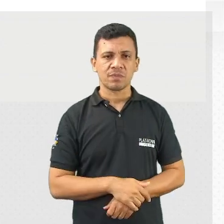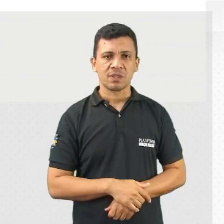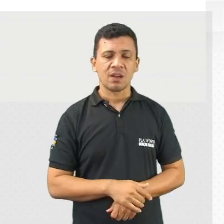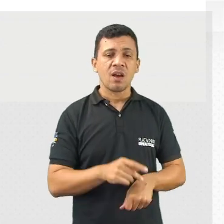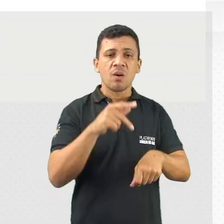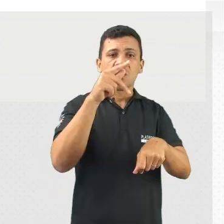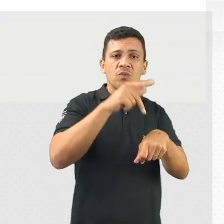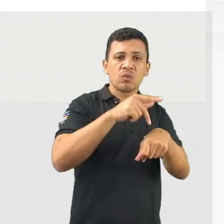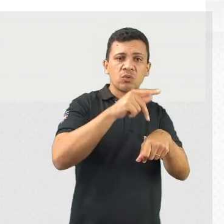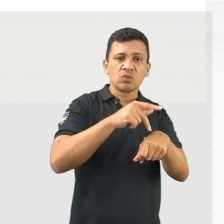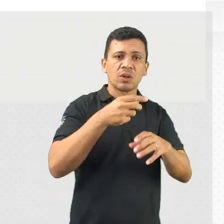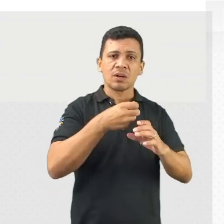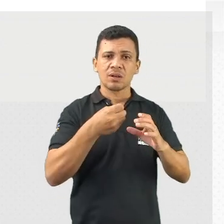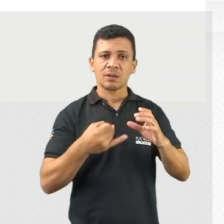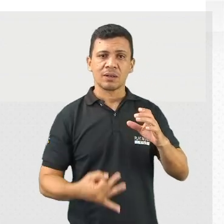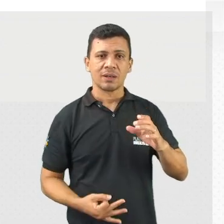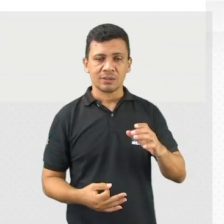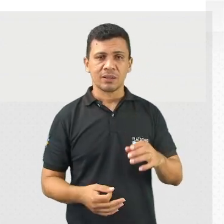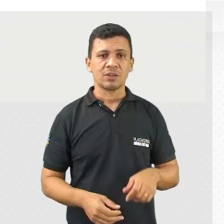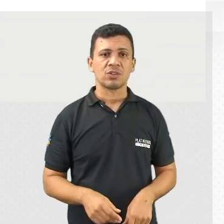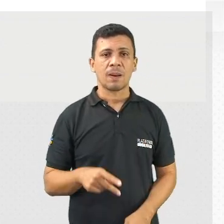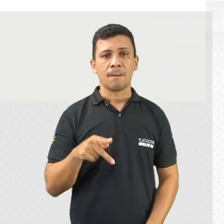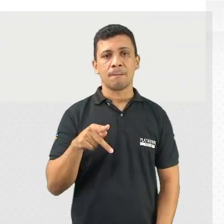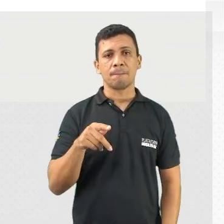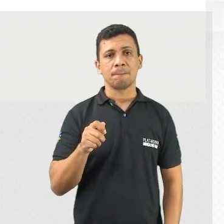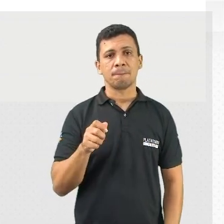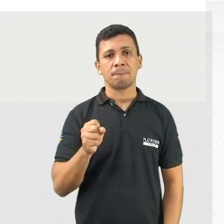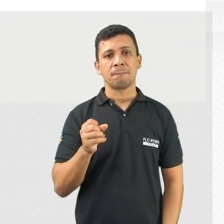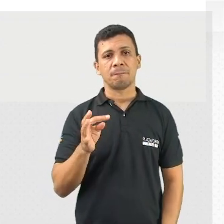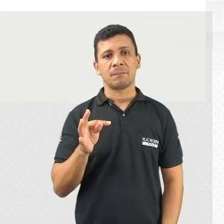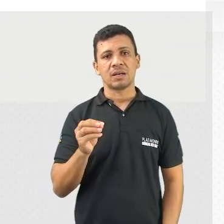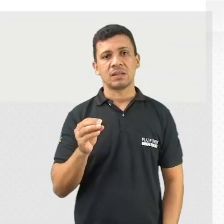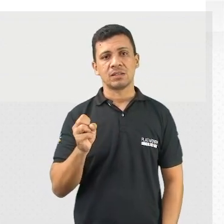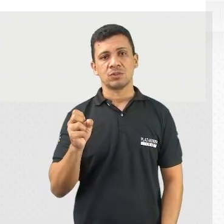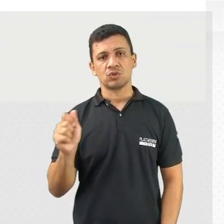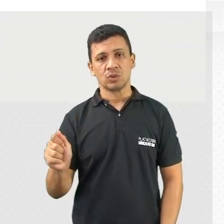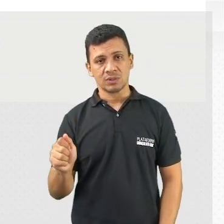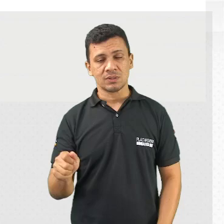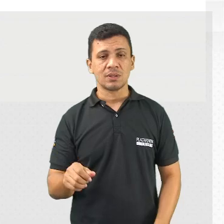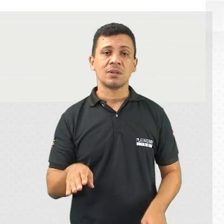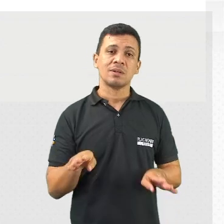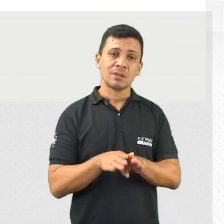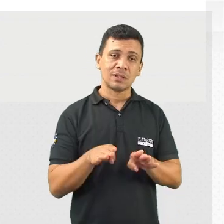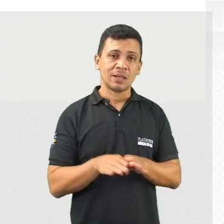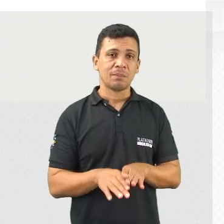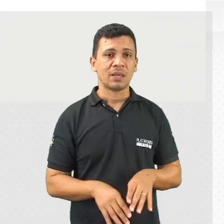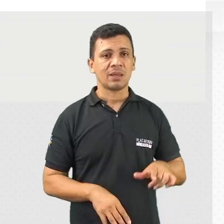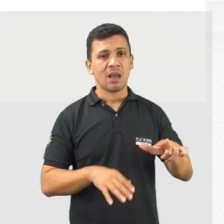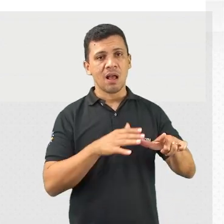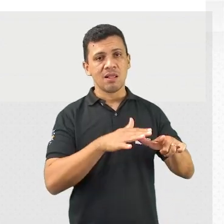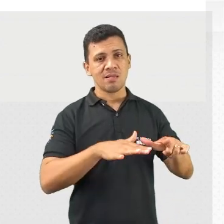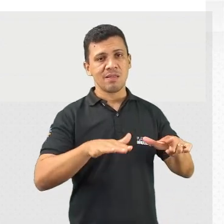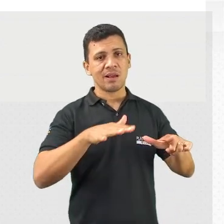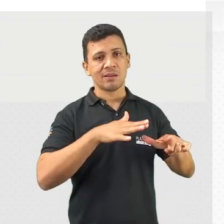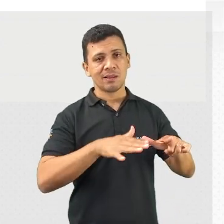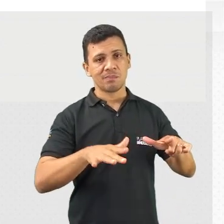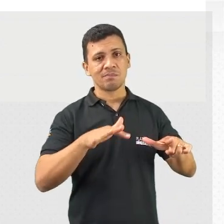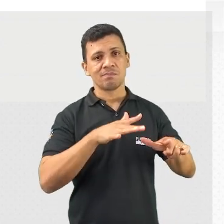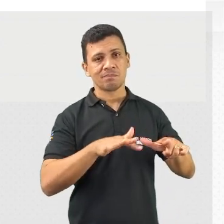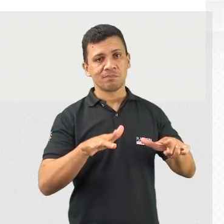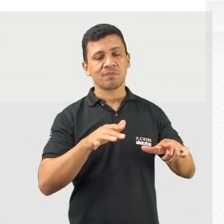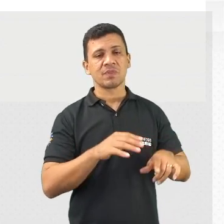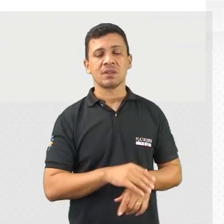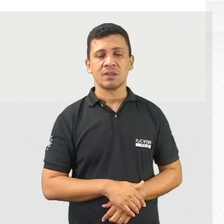em características pastosa e líquida. Tá? Ou